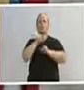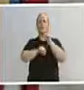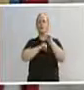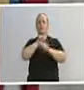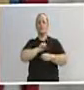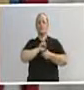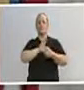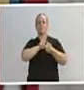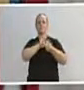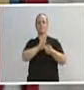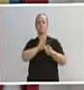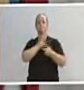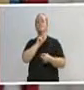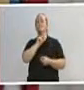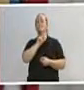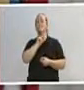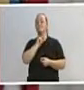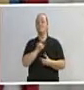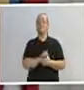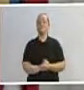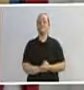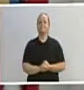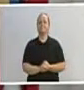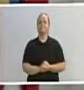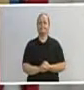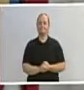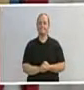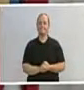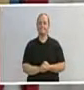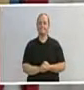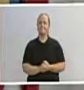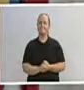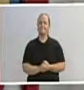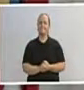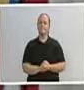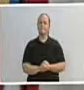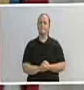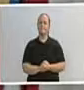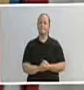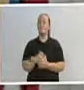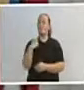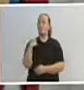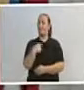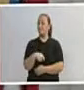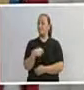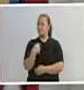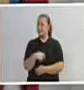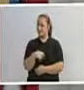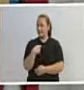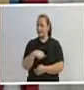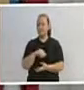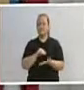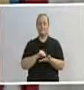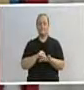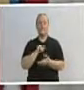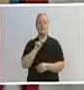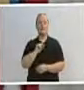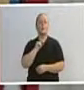publicamente divulgou ao mundo a necessidade de os cristãos,